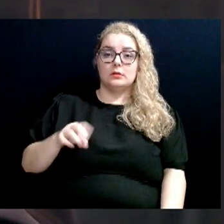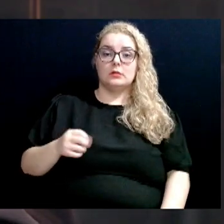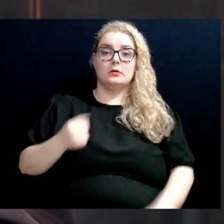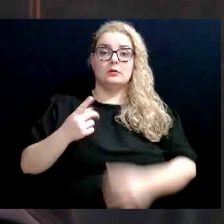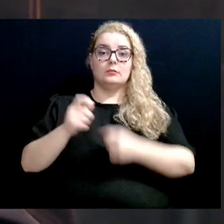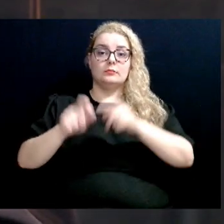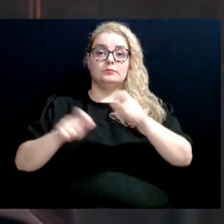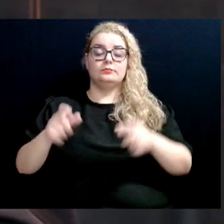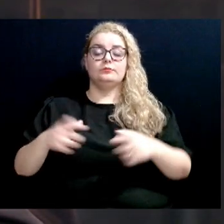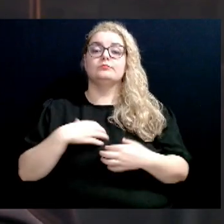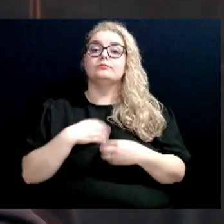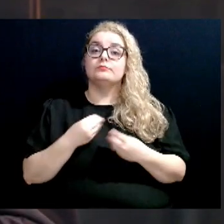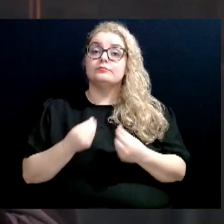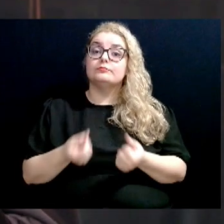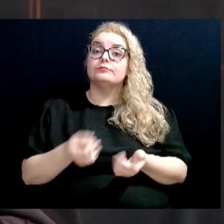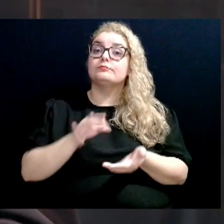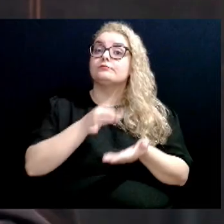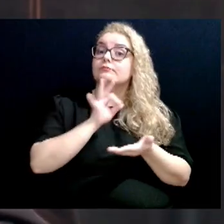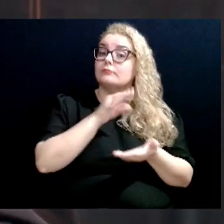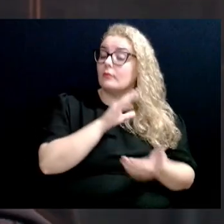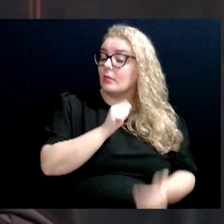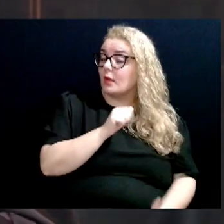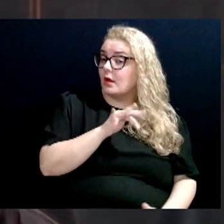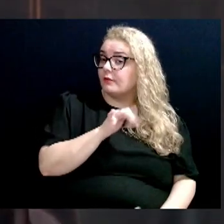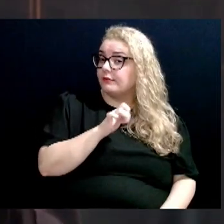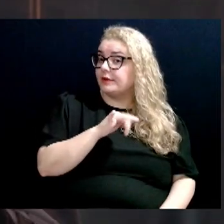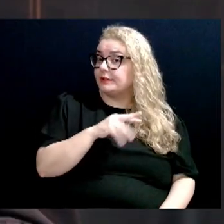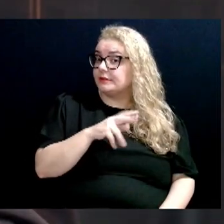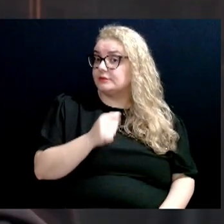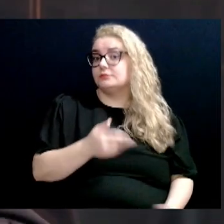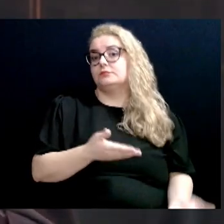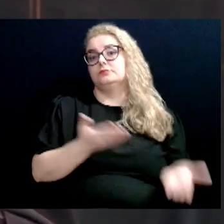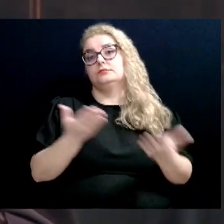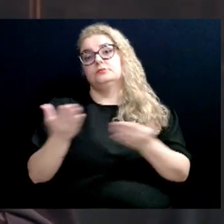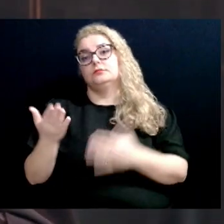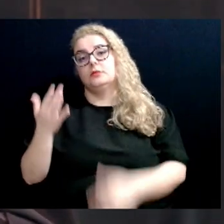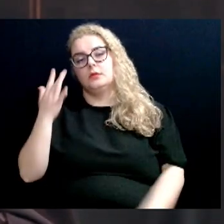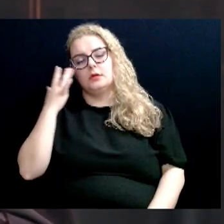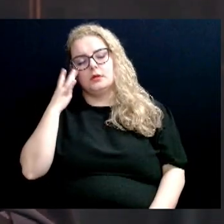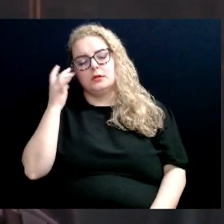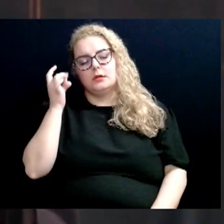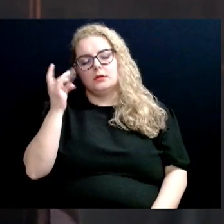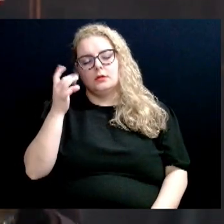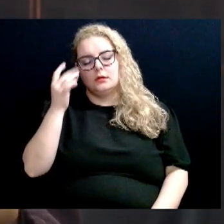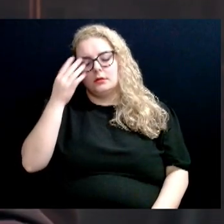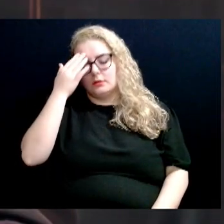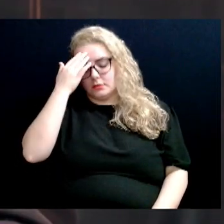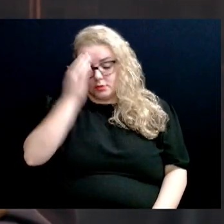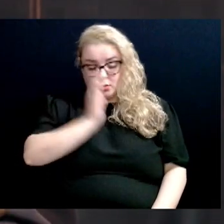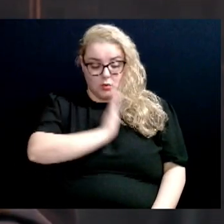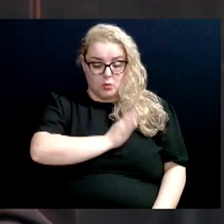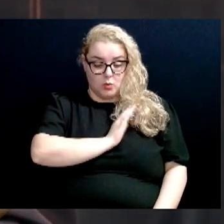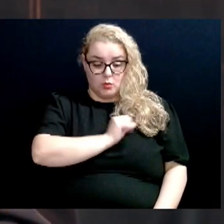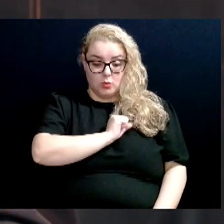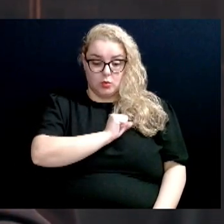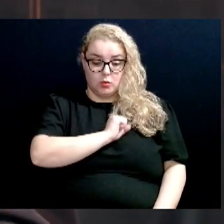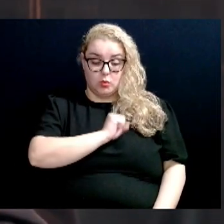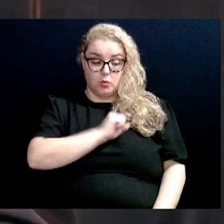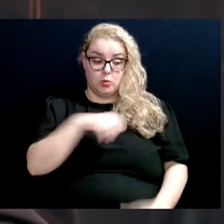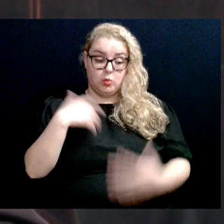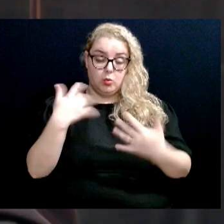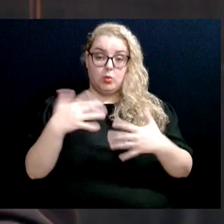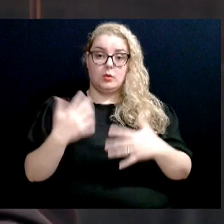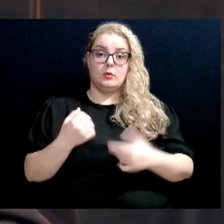à cafeína, então vão apresentar mais dor de cabeça, mais taquicardia. Sim. Outras pessoas fazem consumos